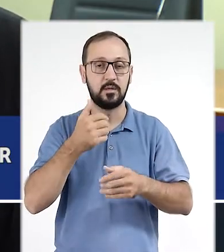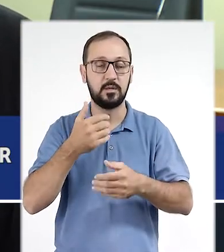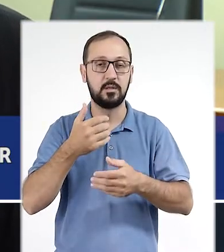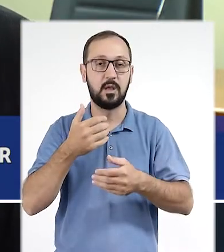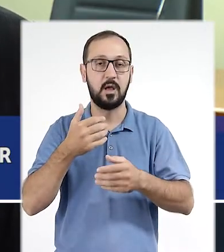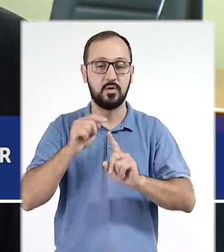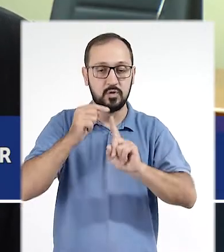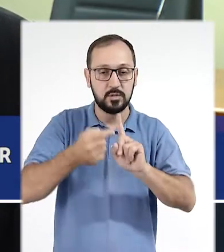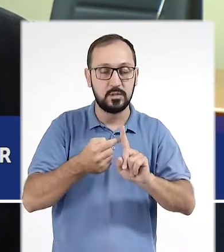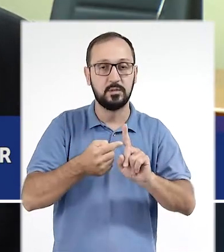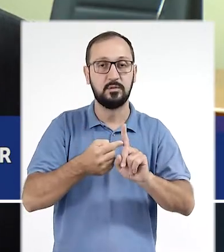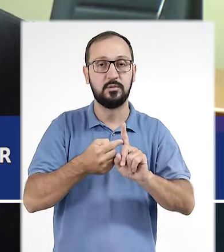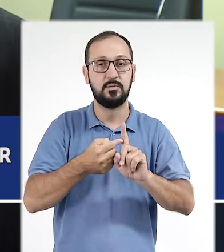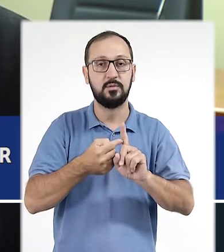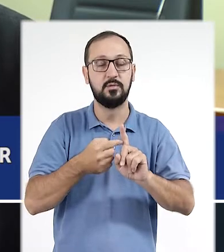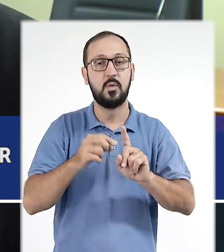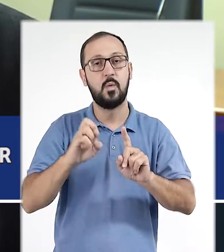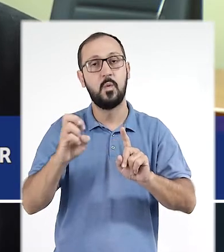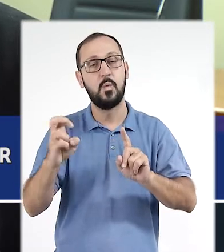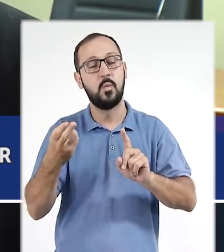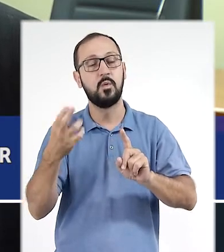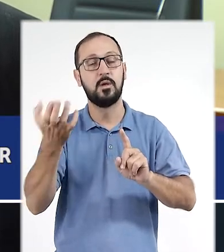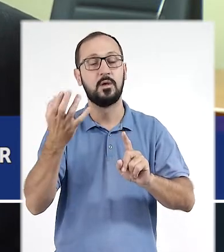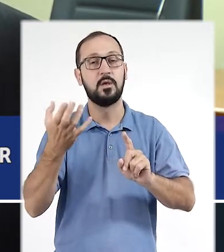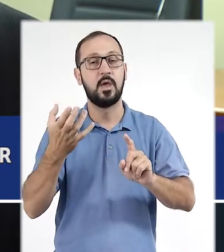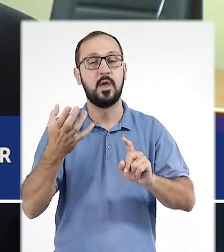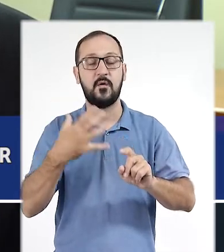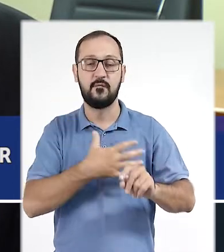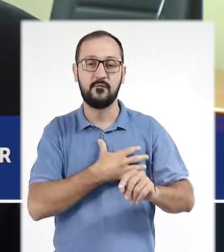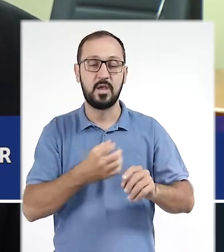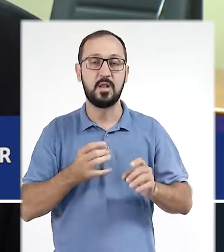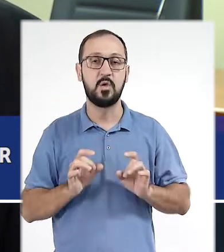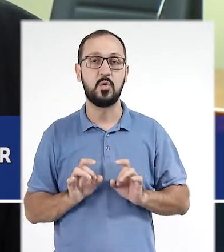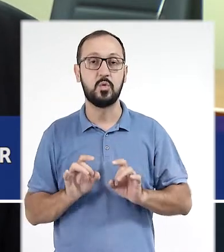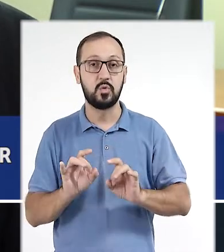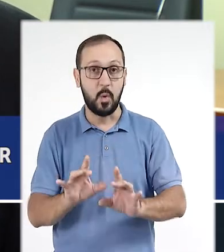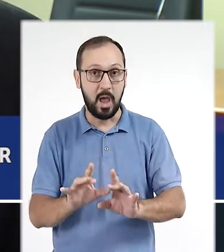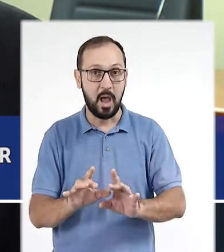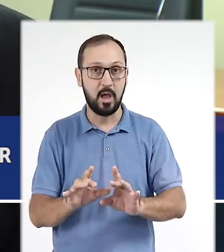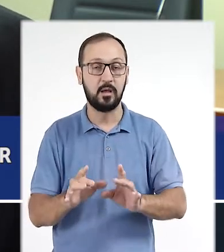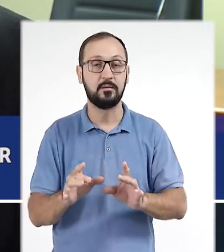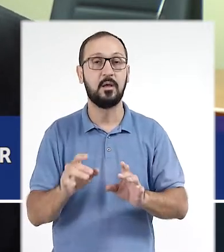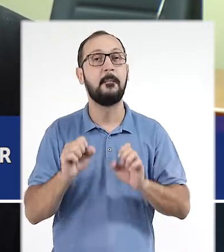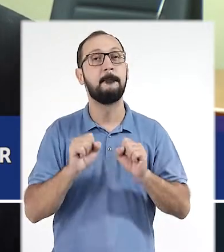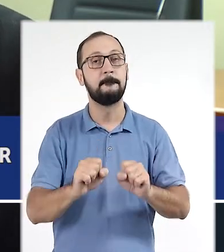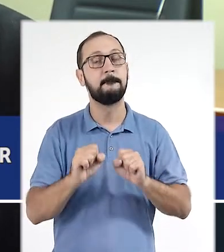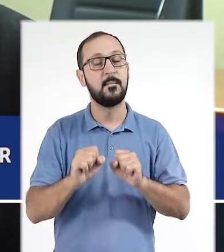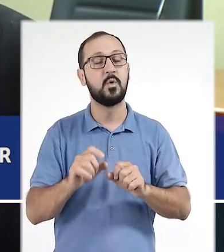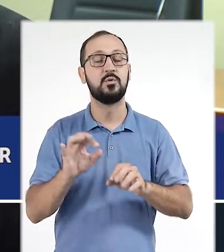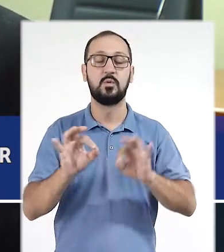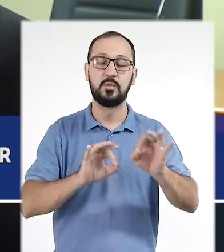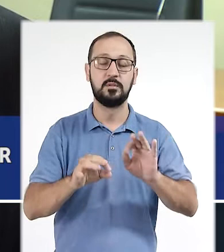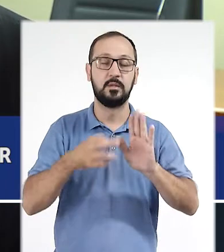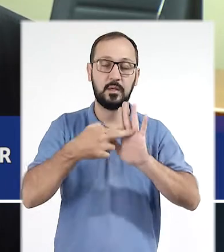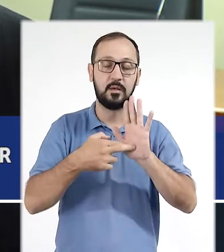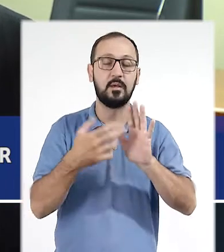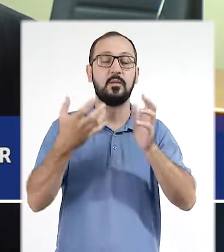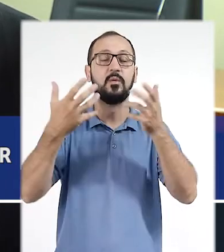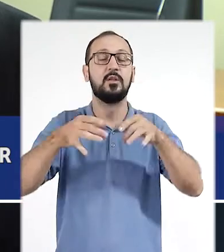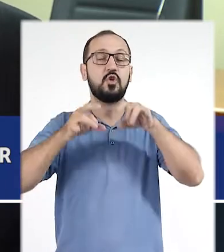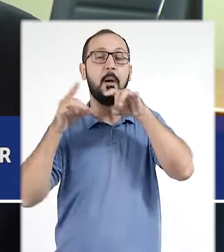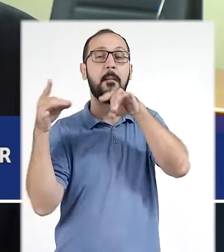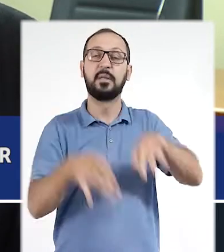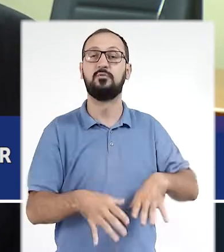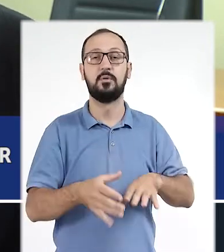gestantes que desejam doar, né, os seus filhos, então possam fazer esses procedimentos, que elas